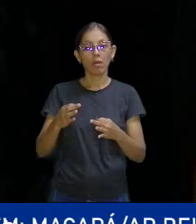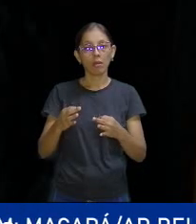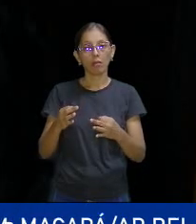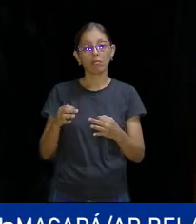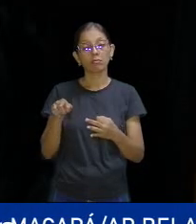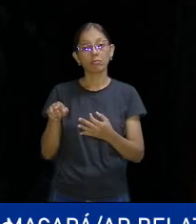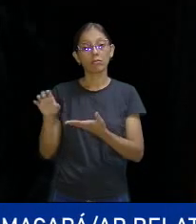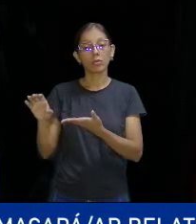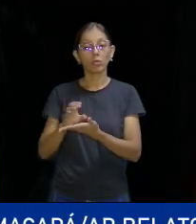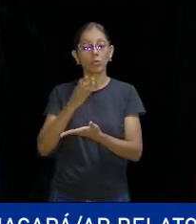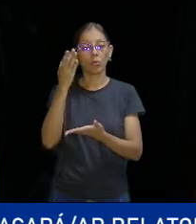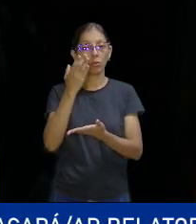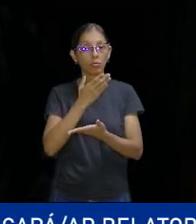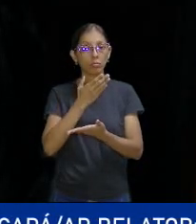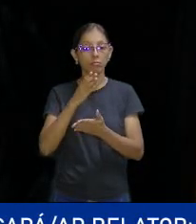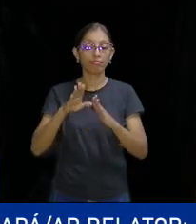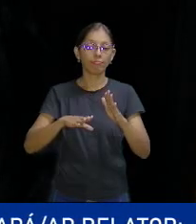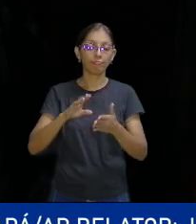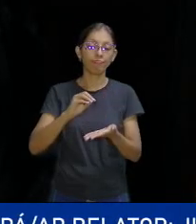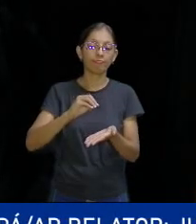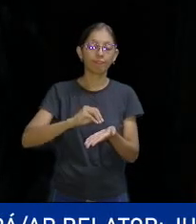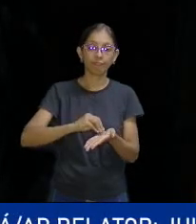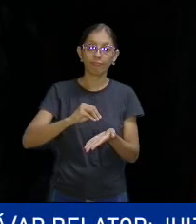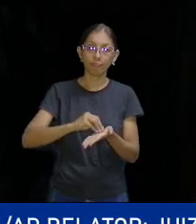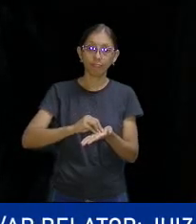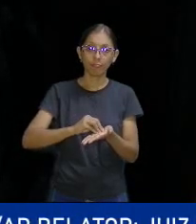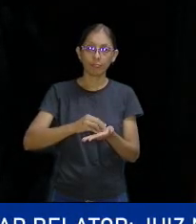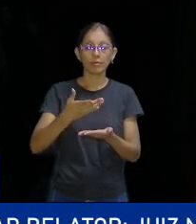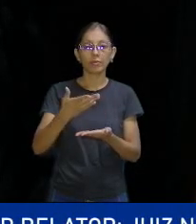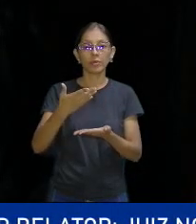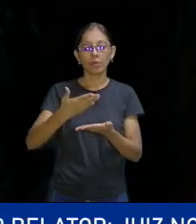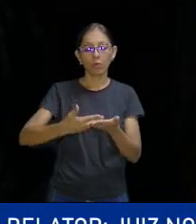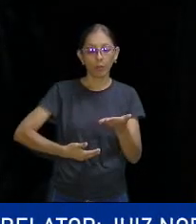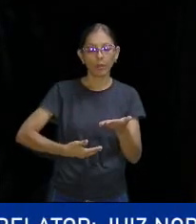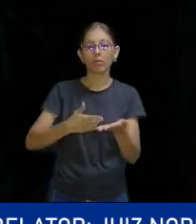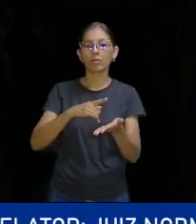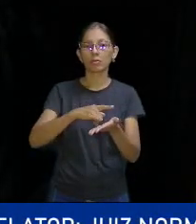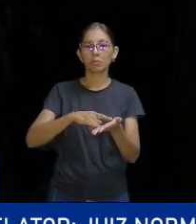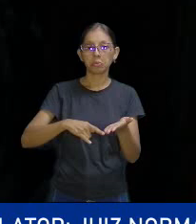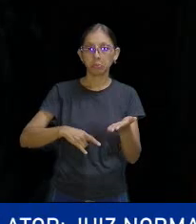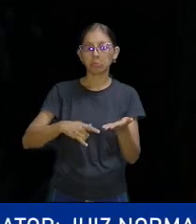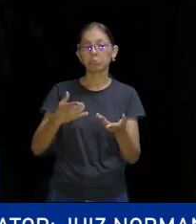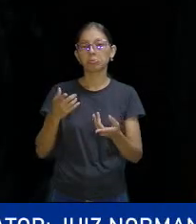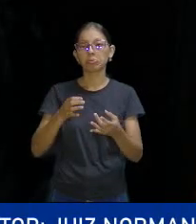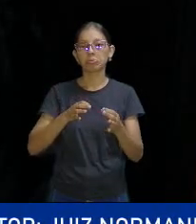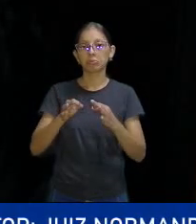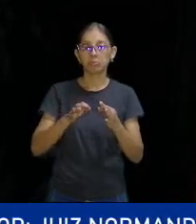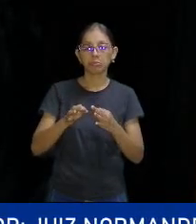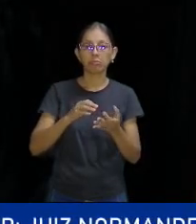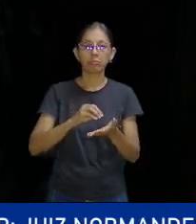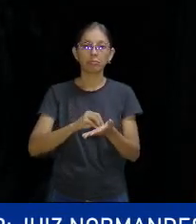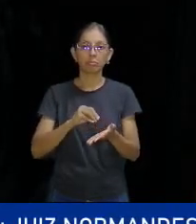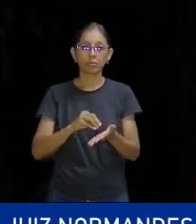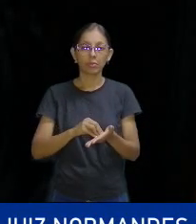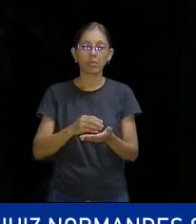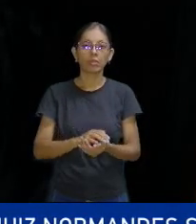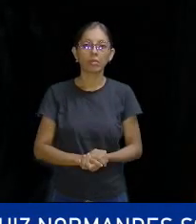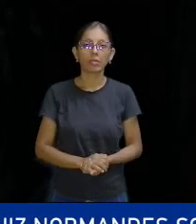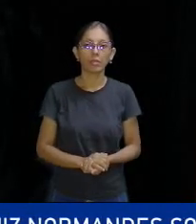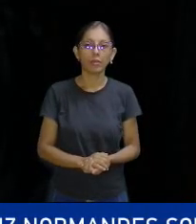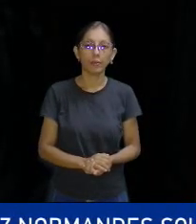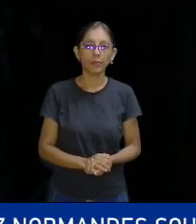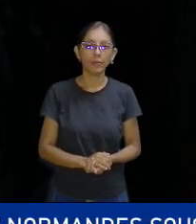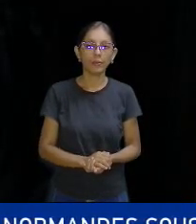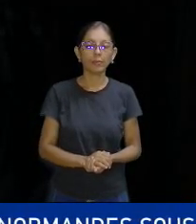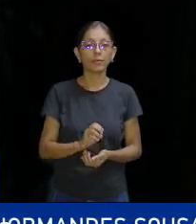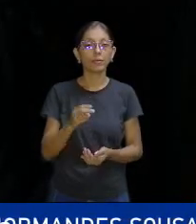pela Justiça Eleitoral. Essa situação acarreta consequências jurídicas relevantes, como a suspensão do registro ou a anotação do